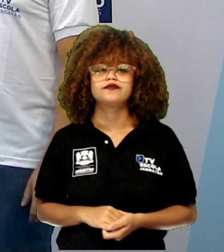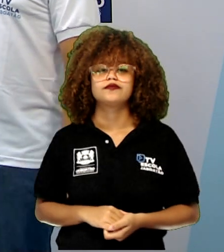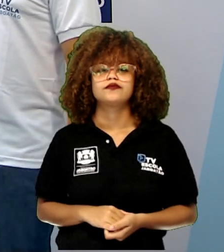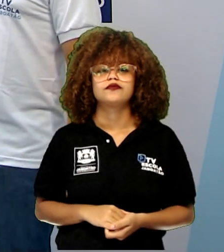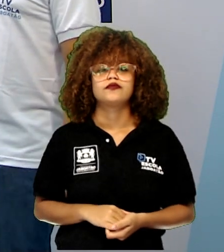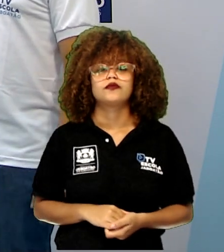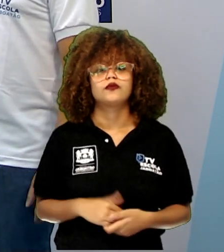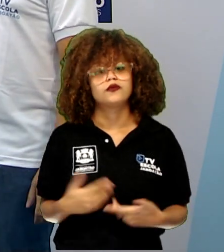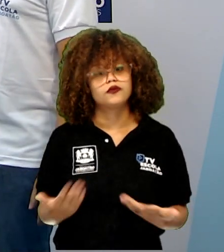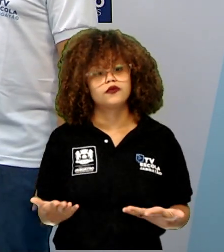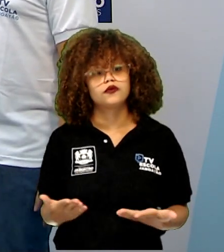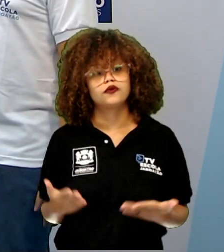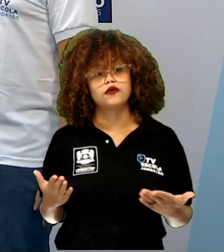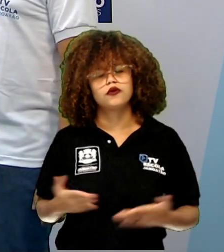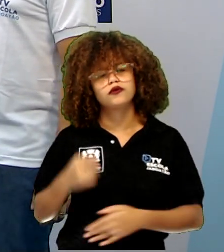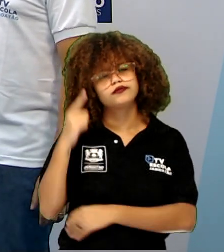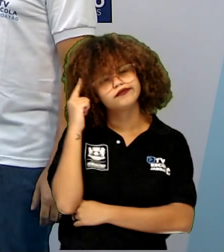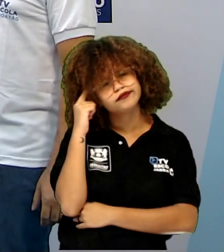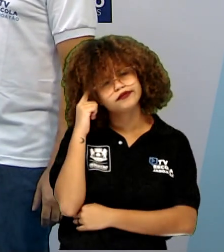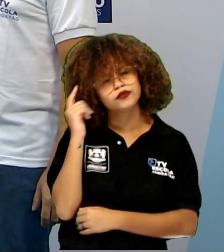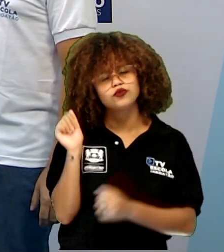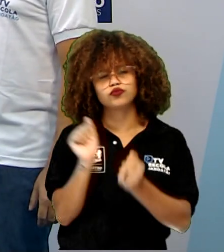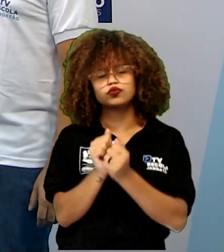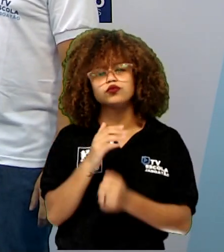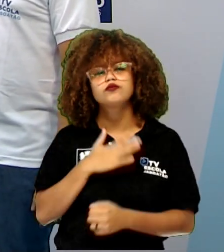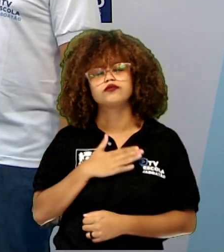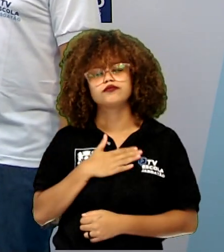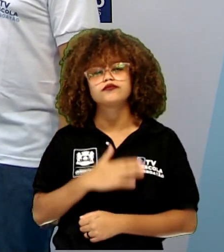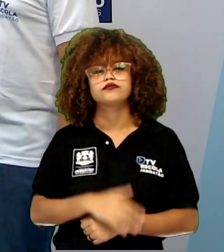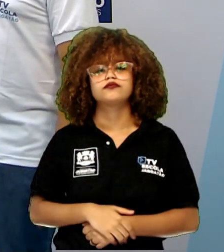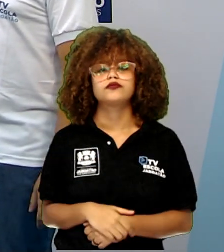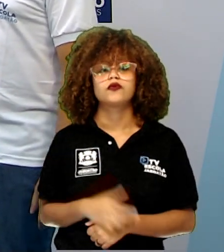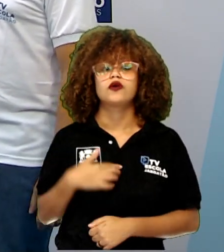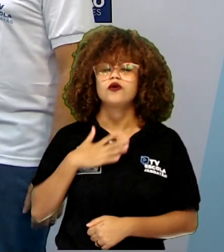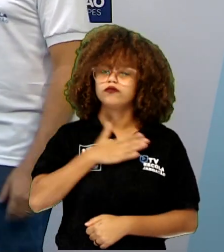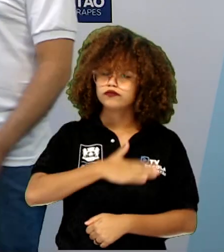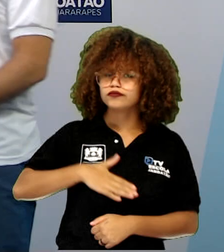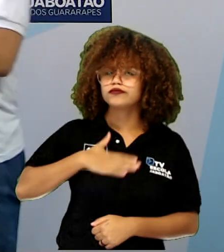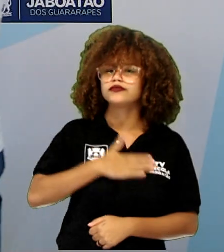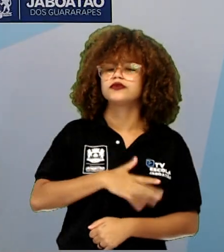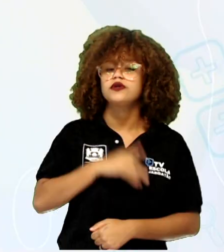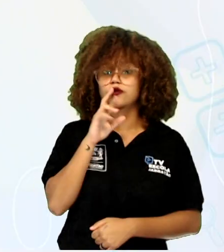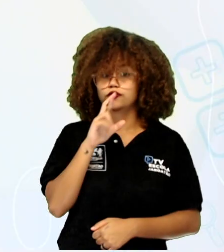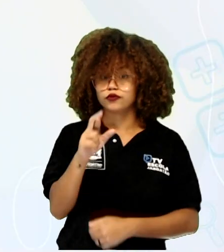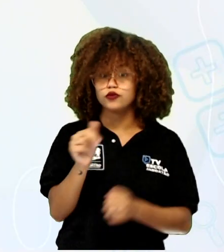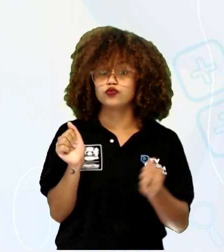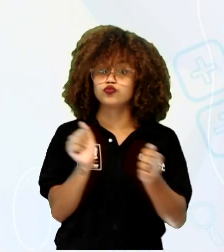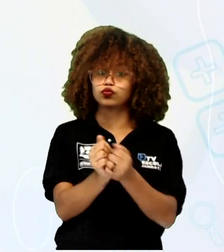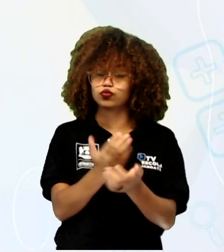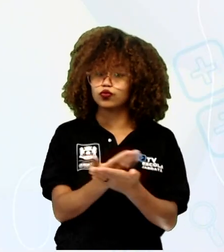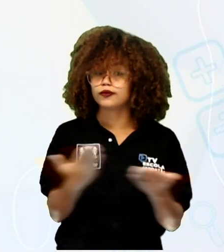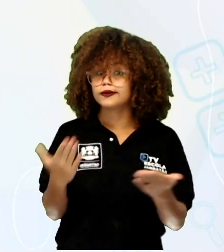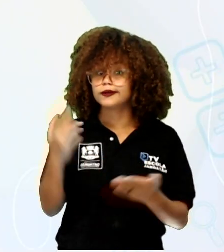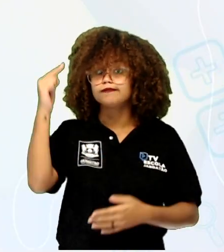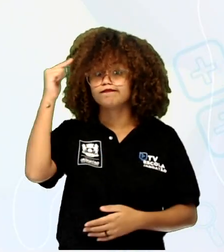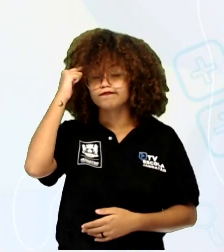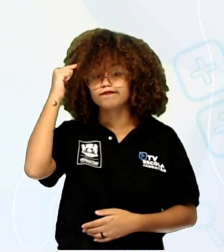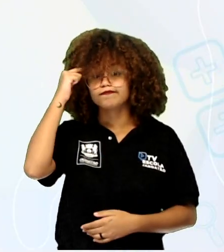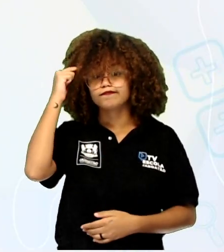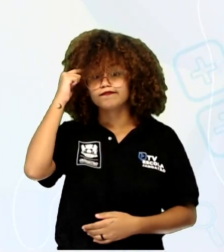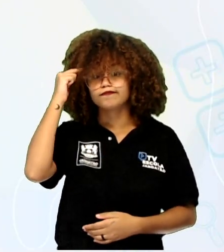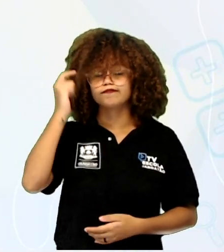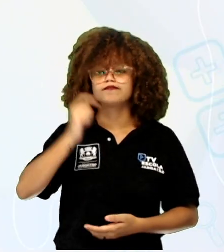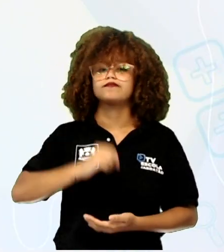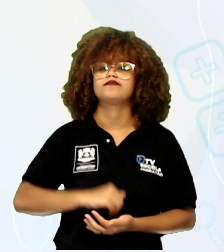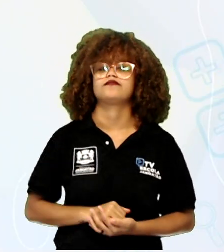e eu deixei aqui um pensamento Oi e eu gostaria de resolver com vocês de cabeça